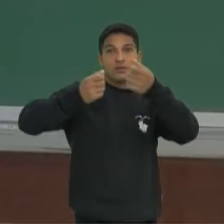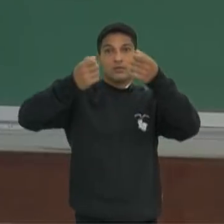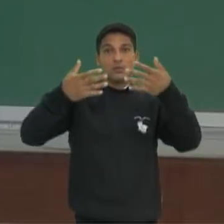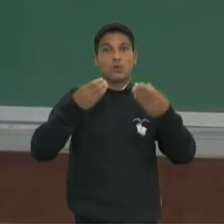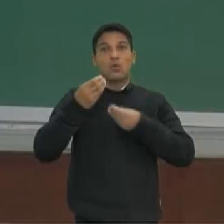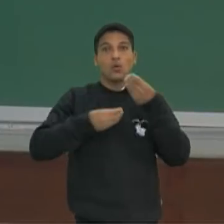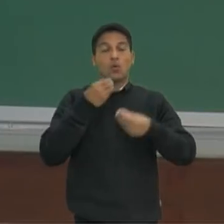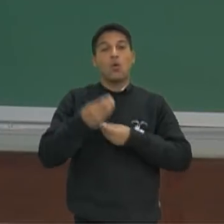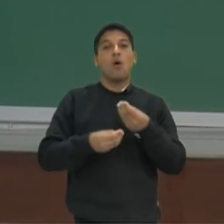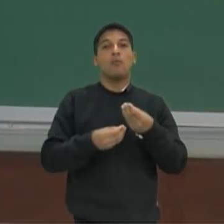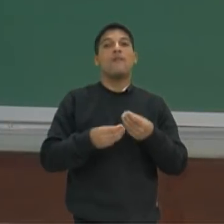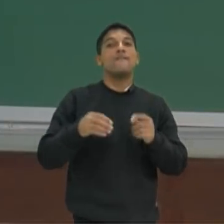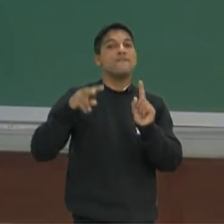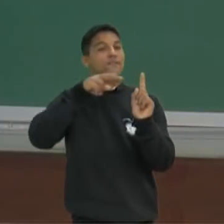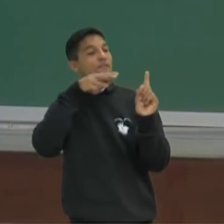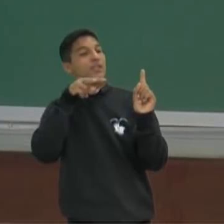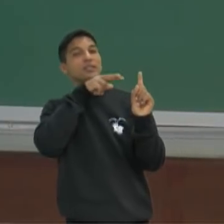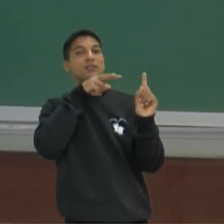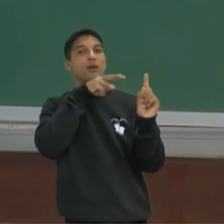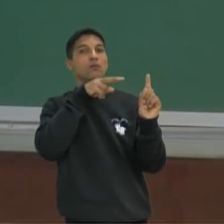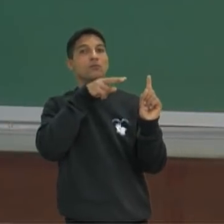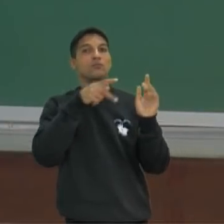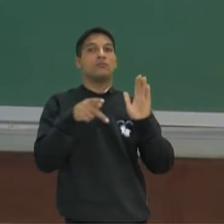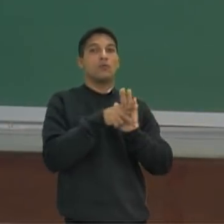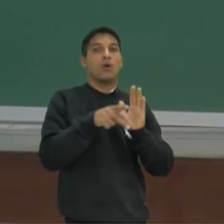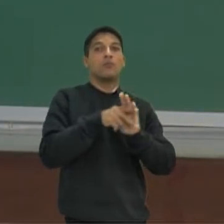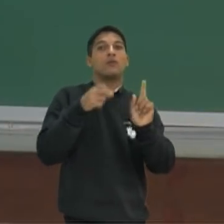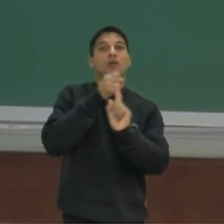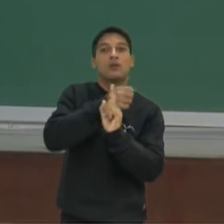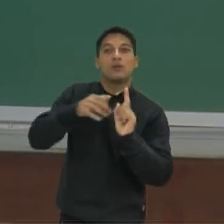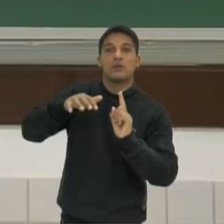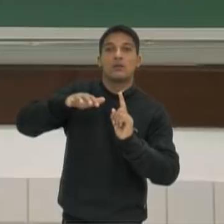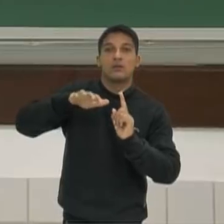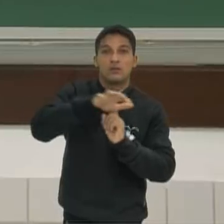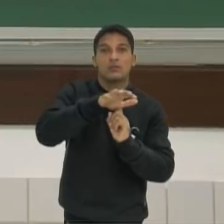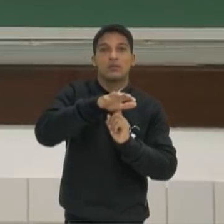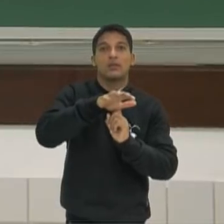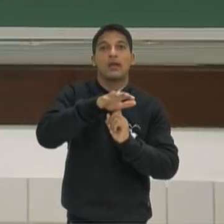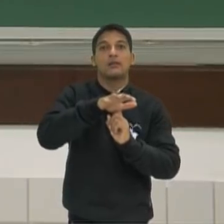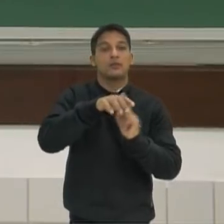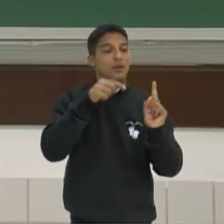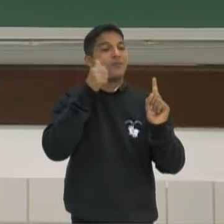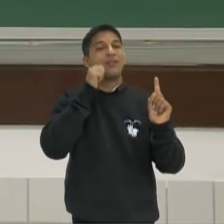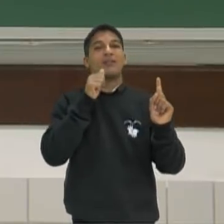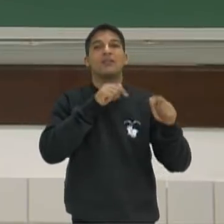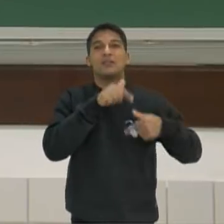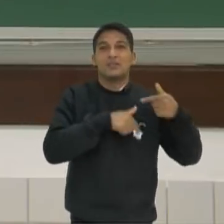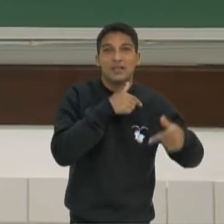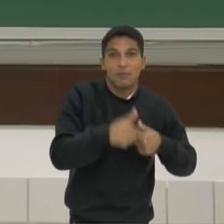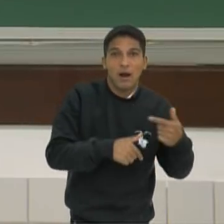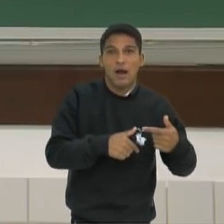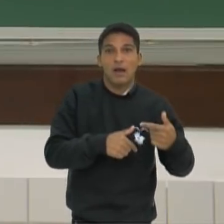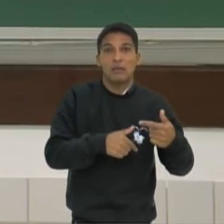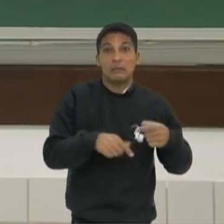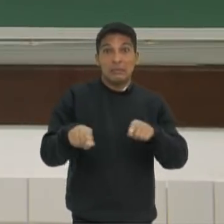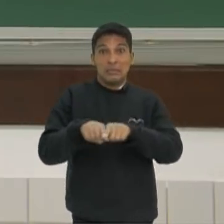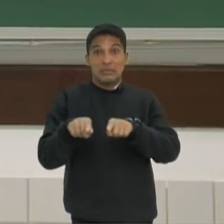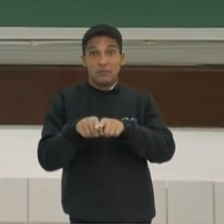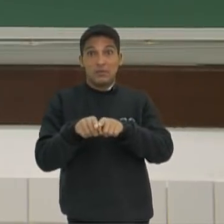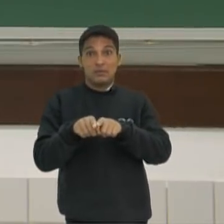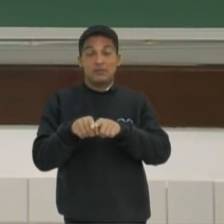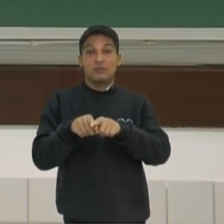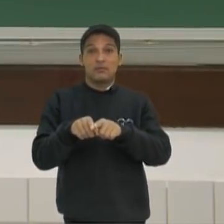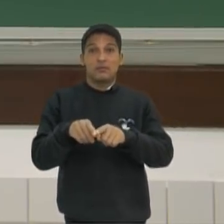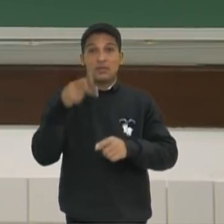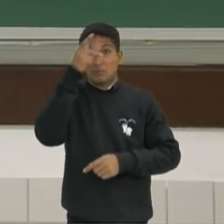ideias estavam permeadas no cotidiano, através do trabalho, através da ideia da insegurança, né,